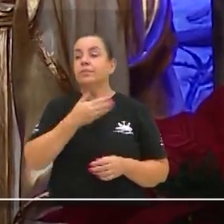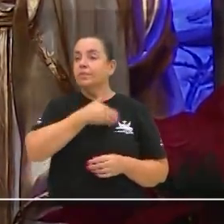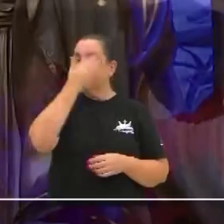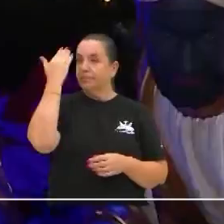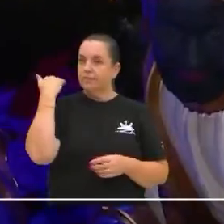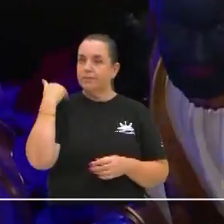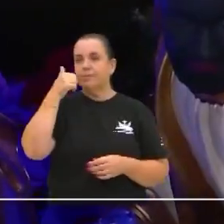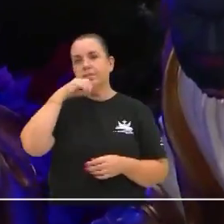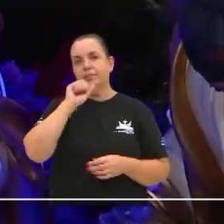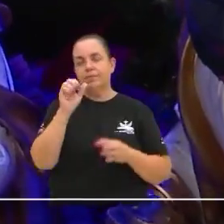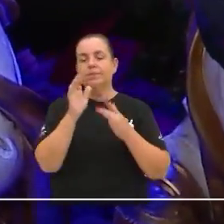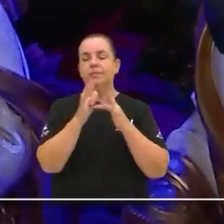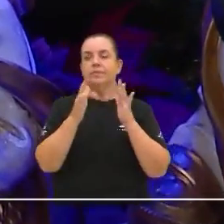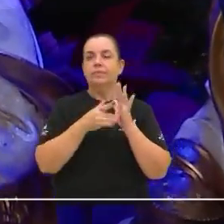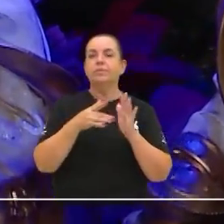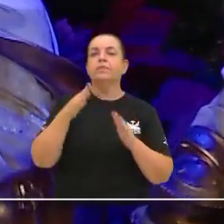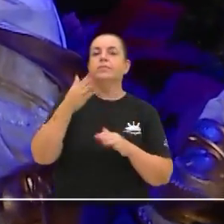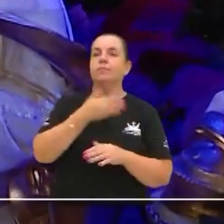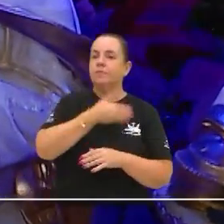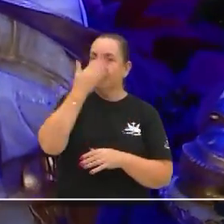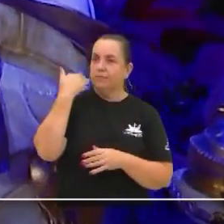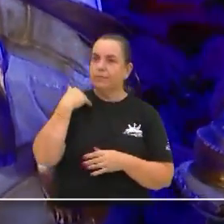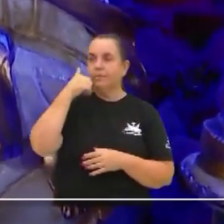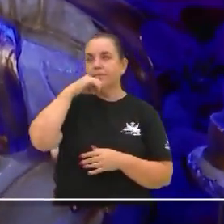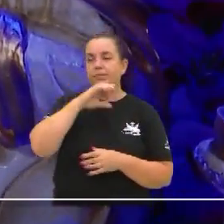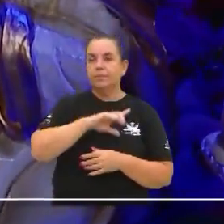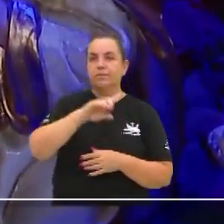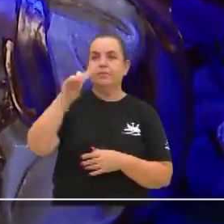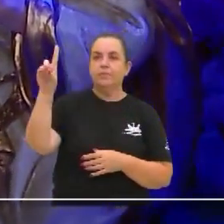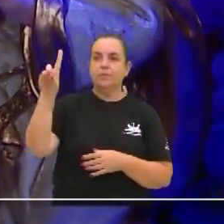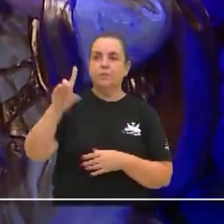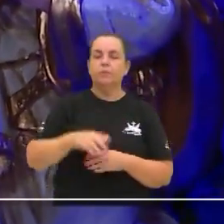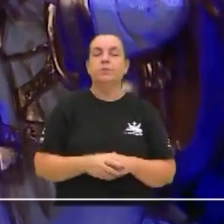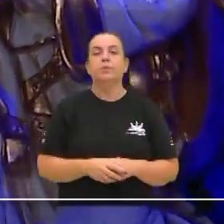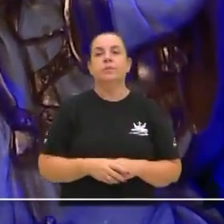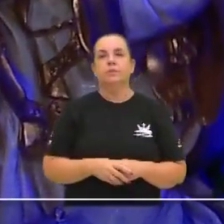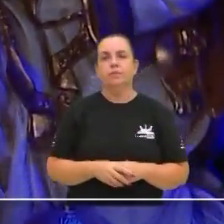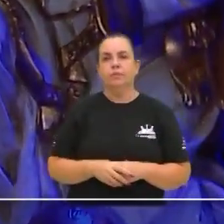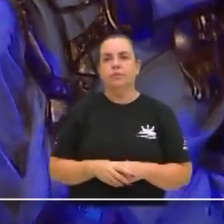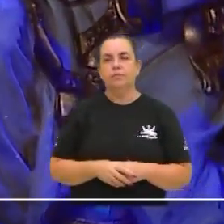de Jesus? Sim. Maria, mãe de Deus, Teotocos.